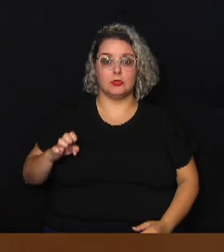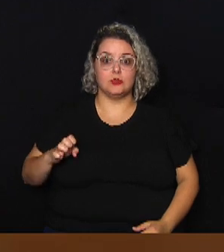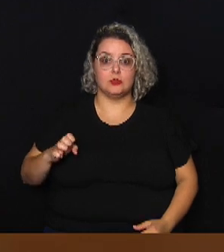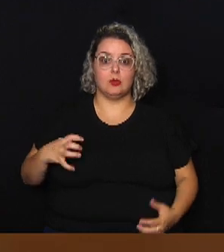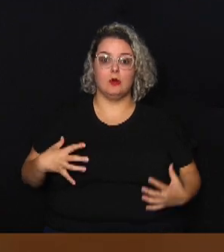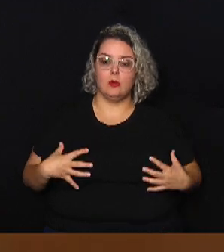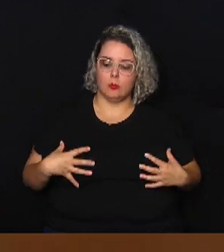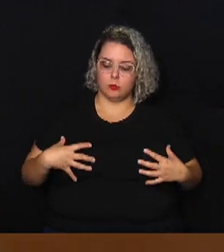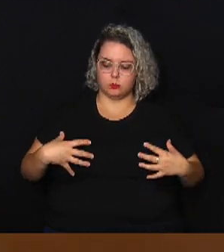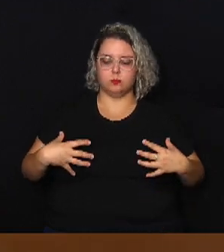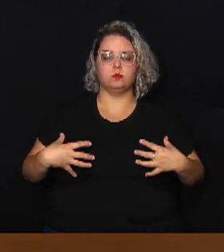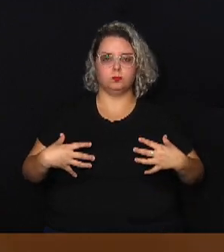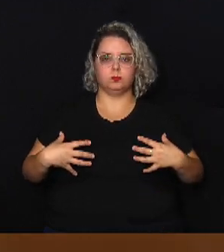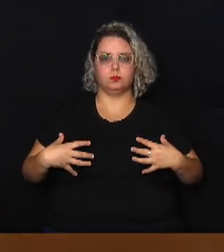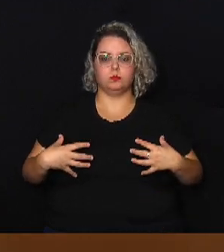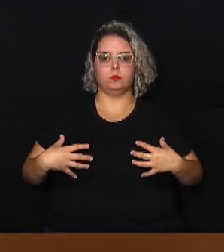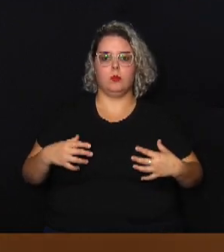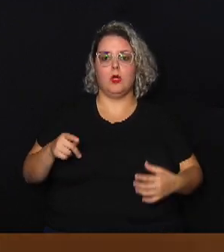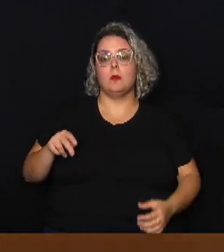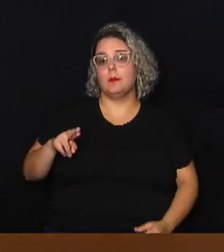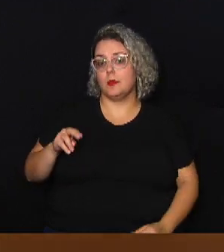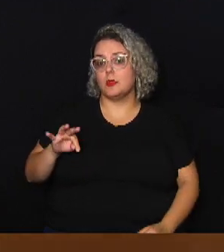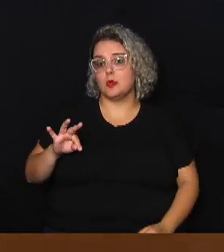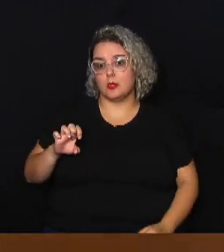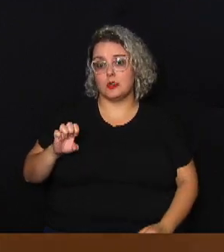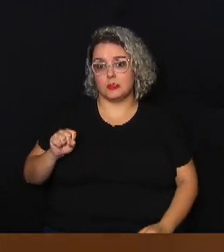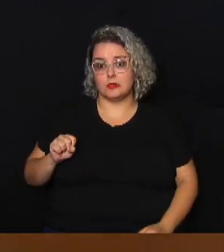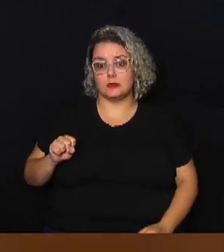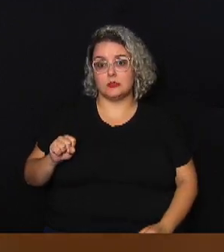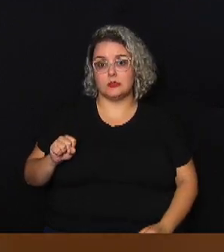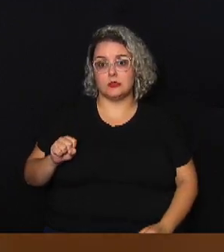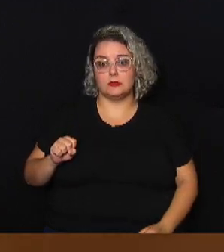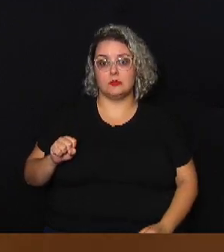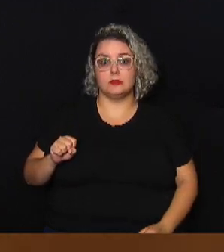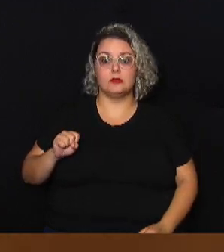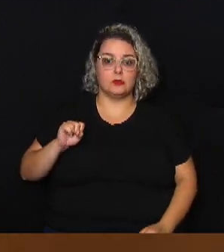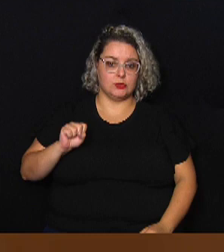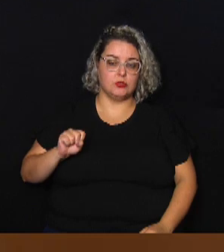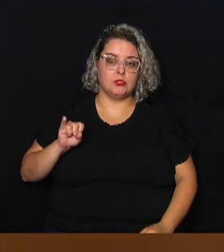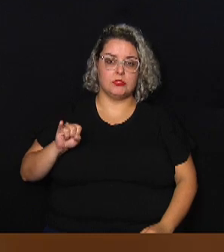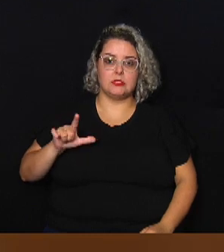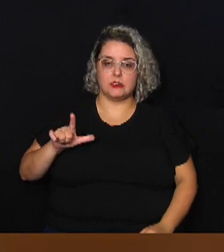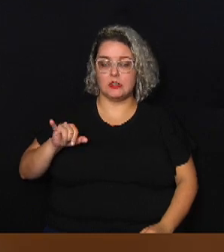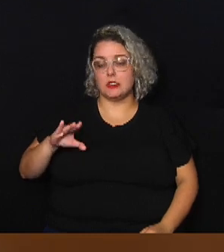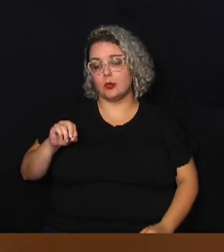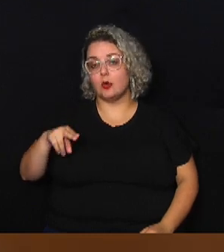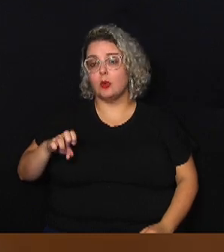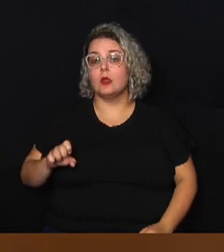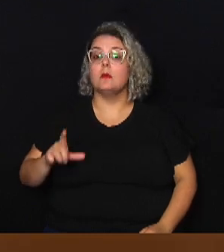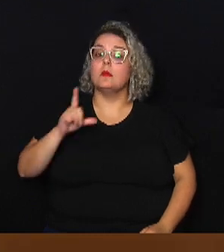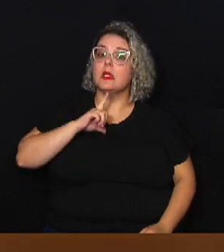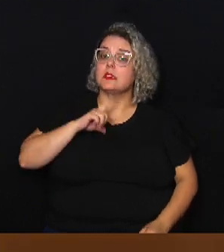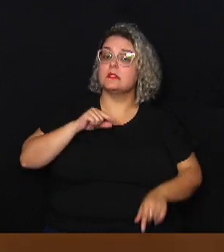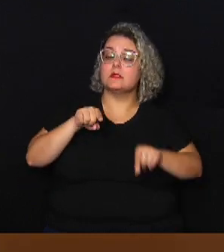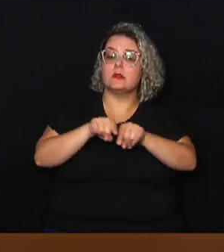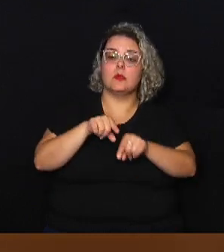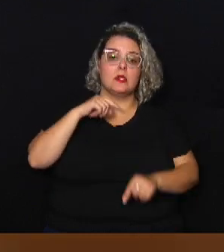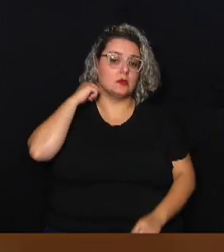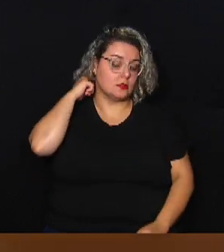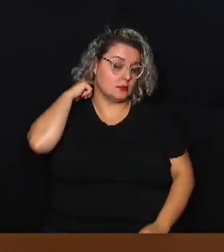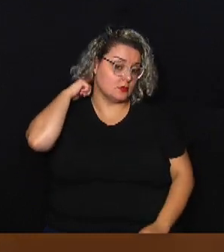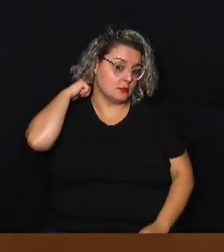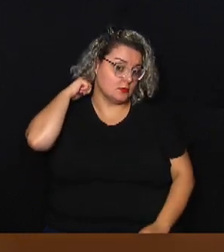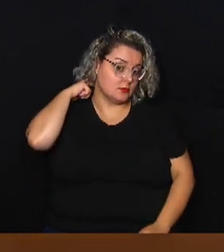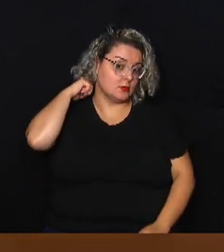como exemplo para a prótese de silicone, prótese de mama. Mas a gente também tem a